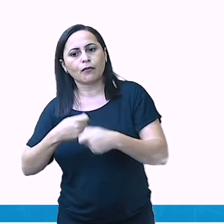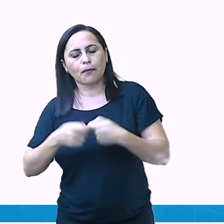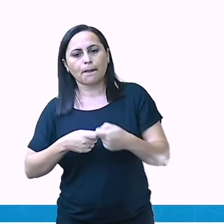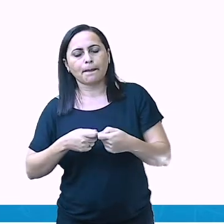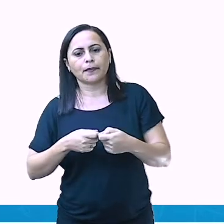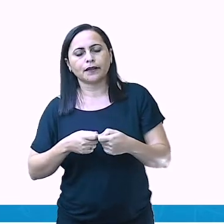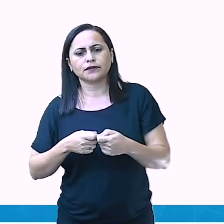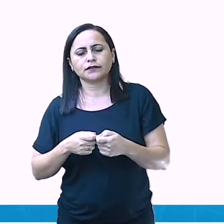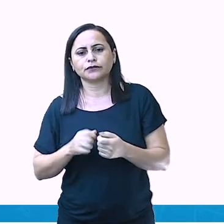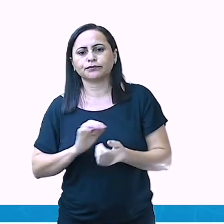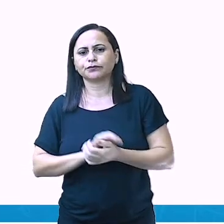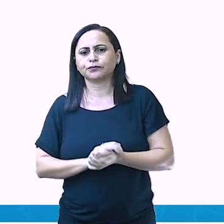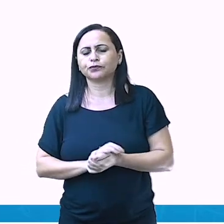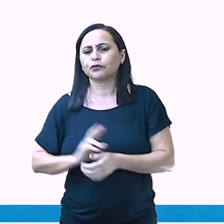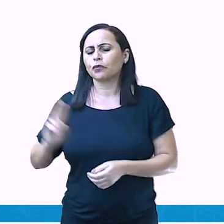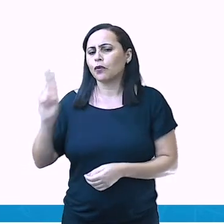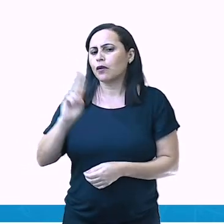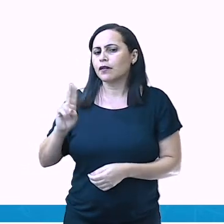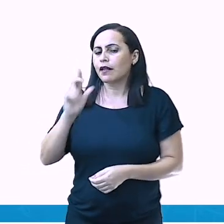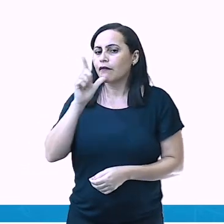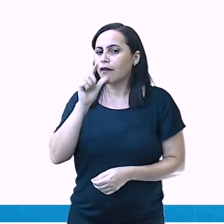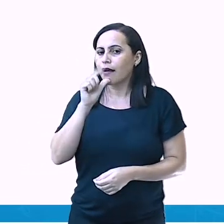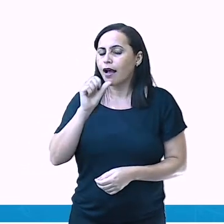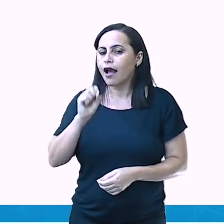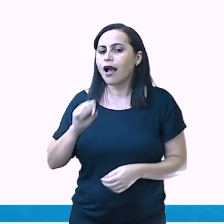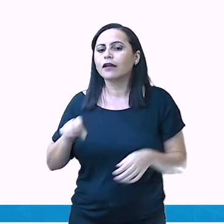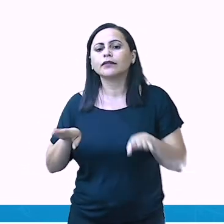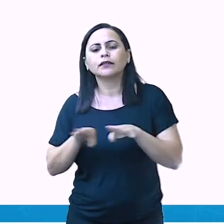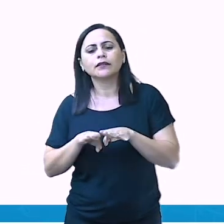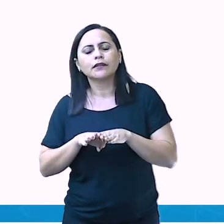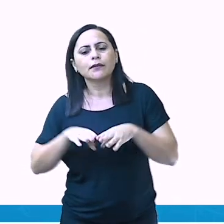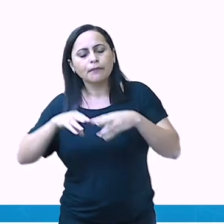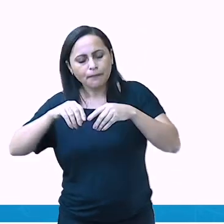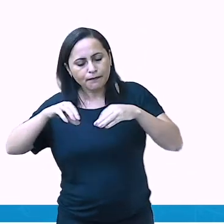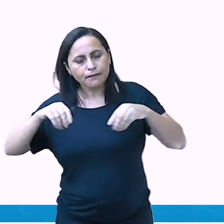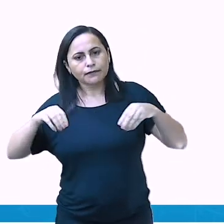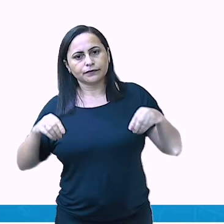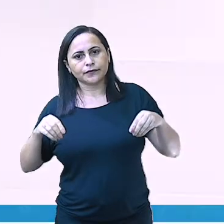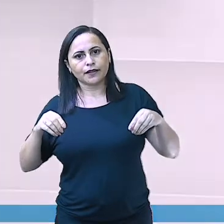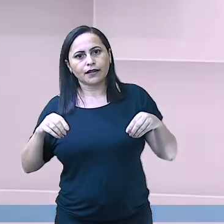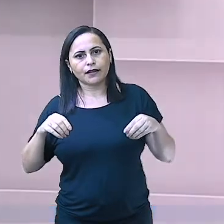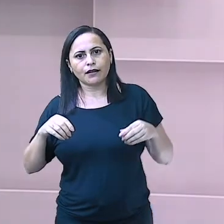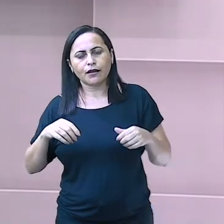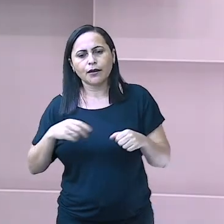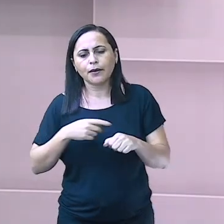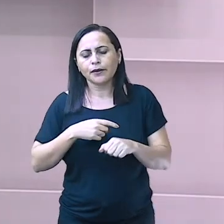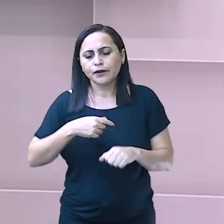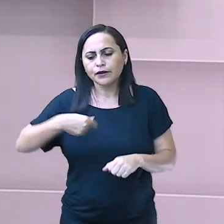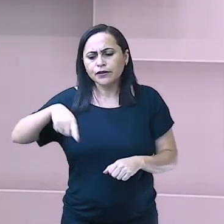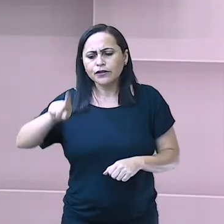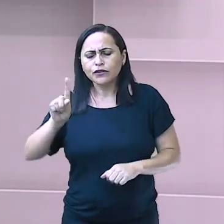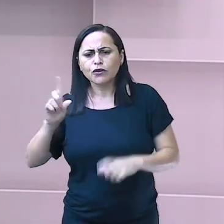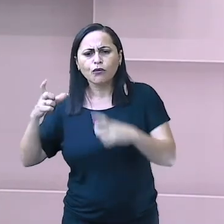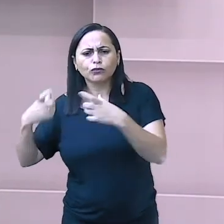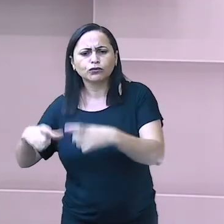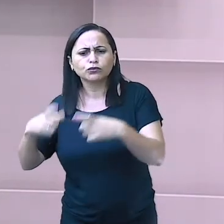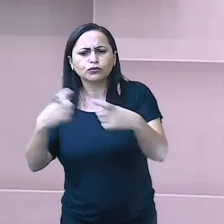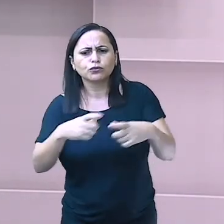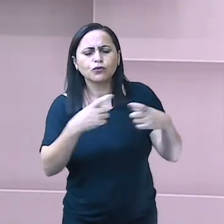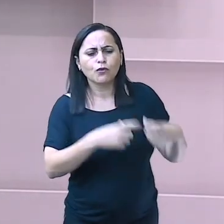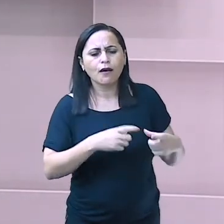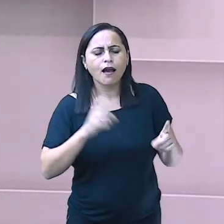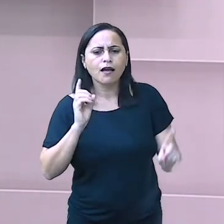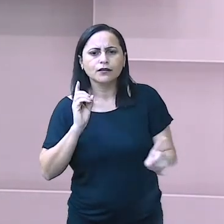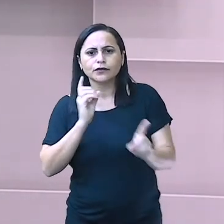ou por água, desbravaram vários lugares desconhecidos para procurarem o quê? Coisas diferentes,